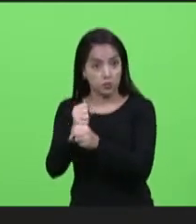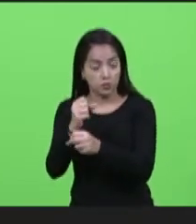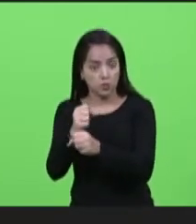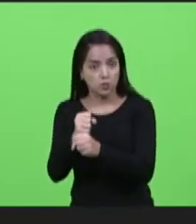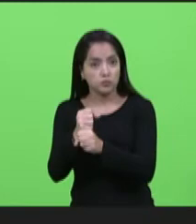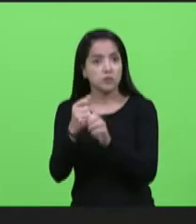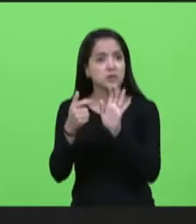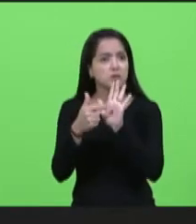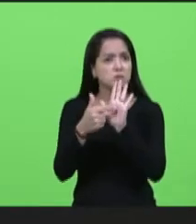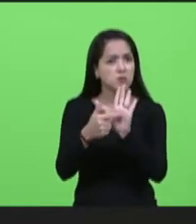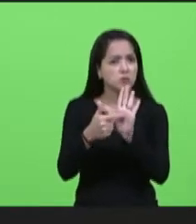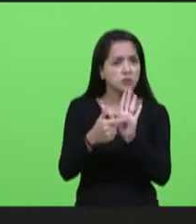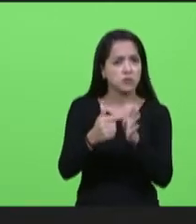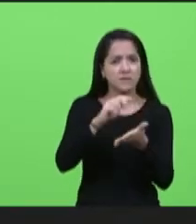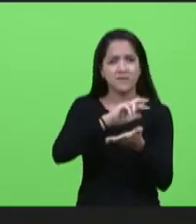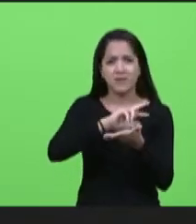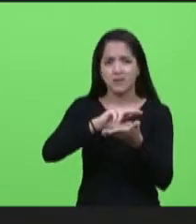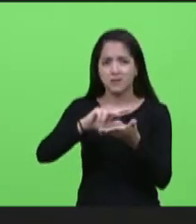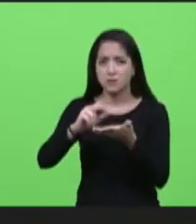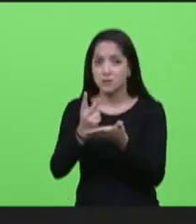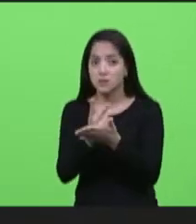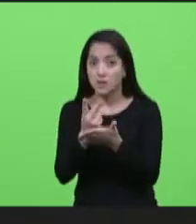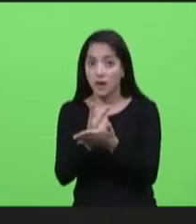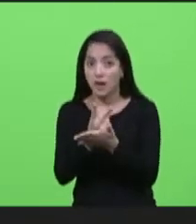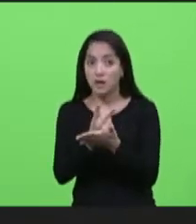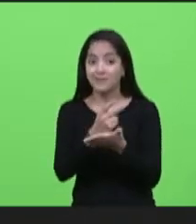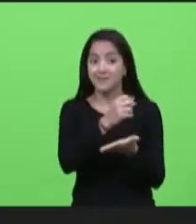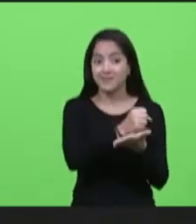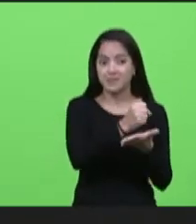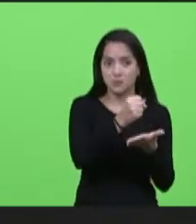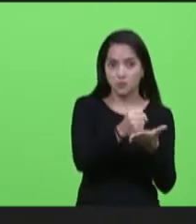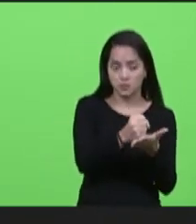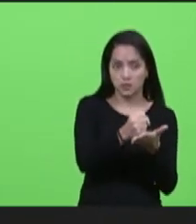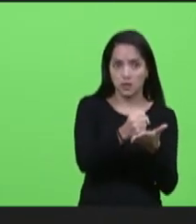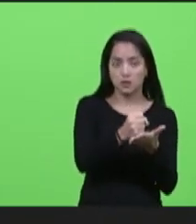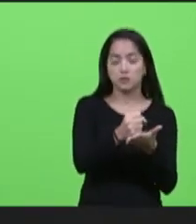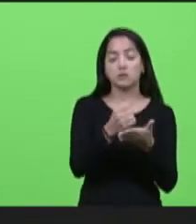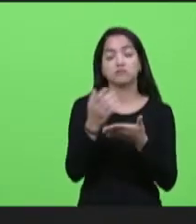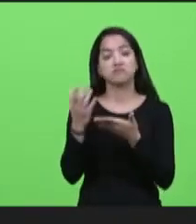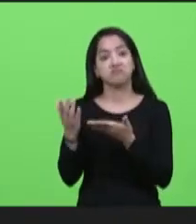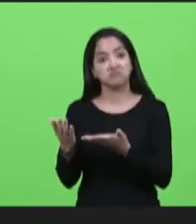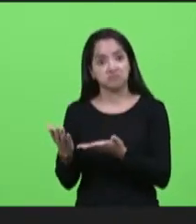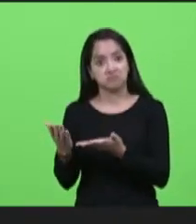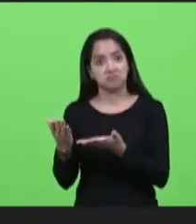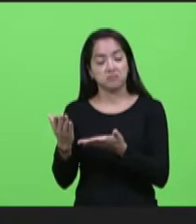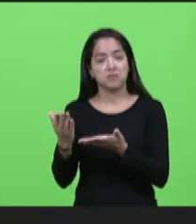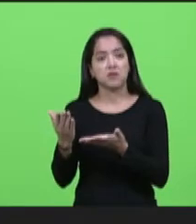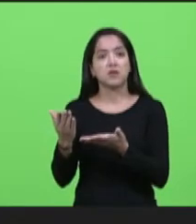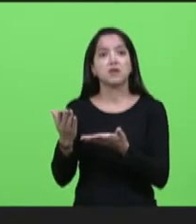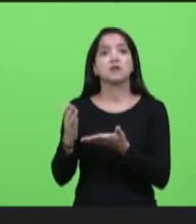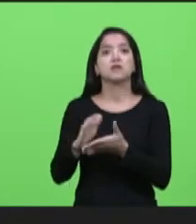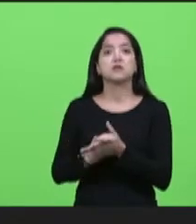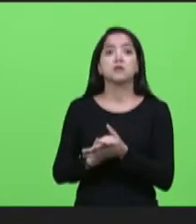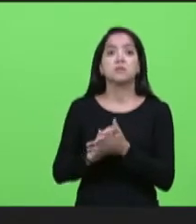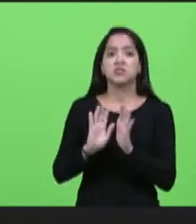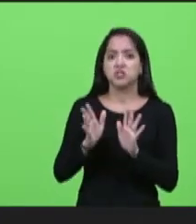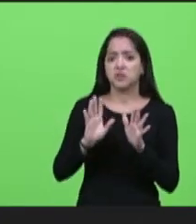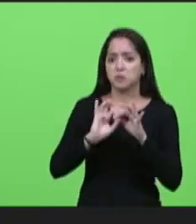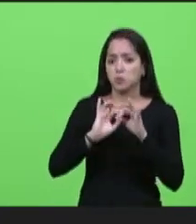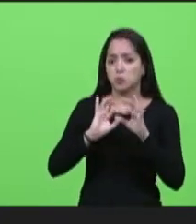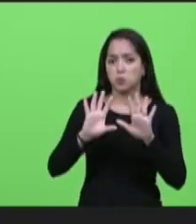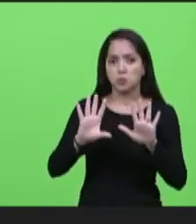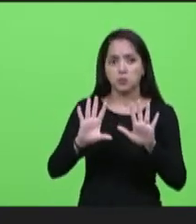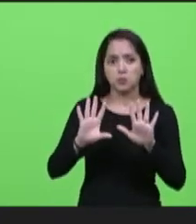ilegalidades nesse contrato. A defesa do secretário Elton, de que estava tudo resolvido, que tinha autorização do Tribunal de Contas,